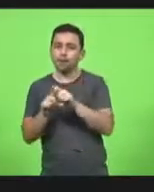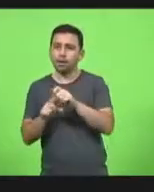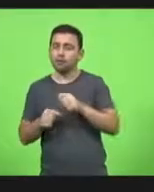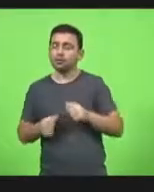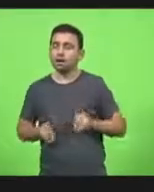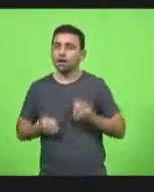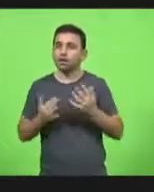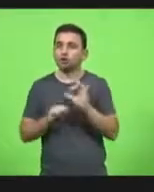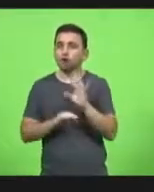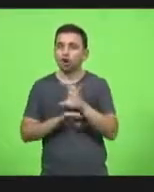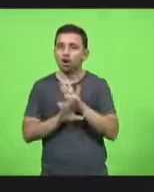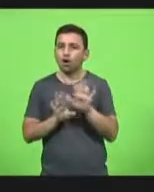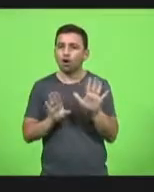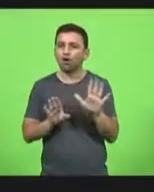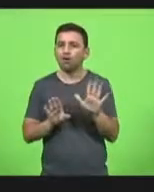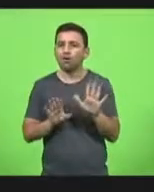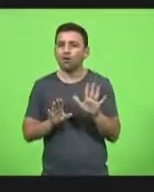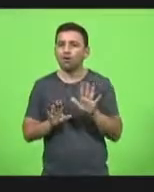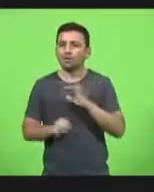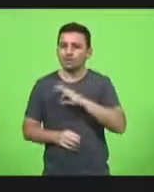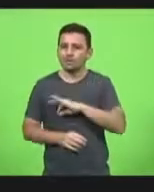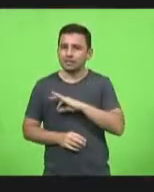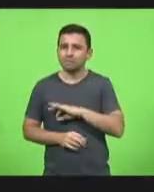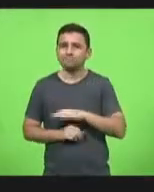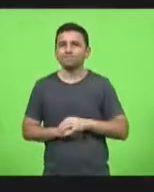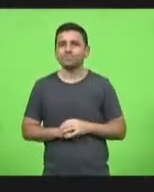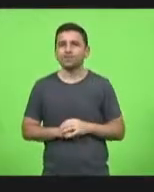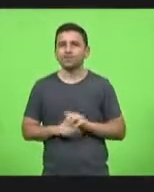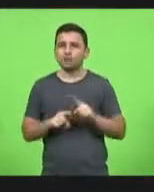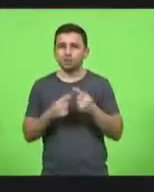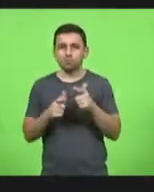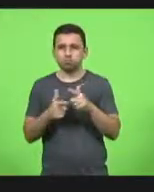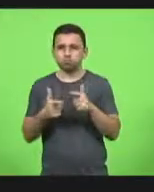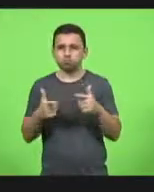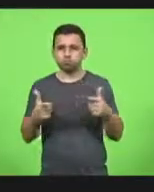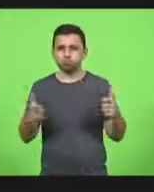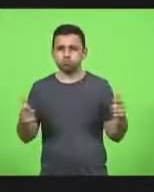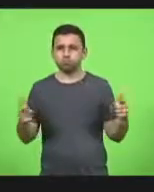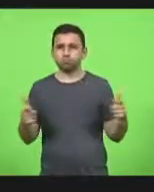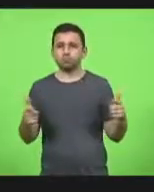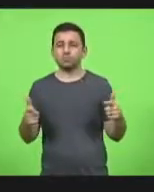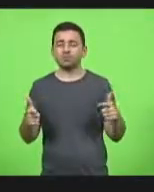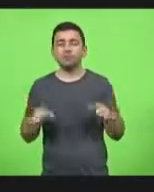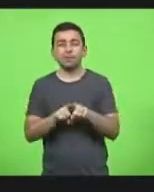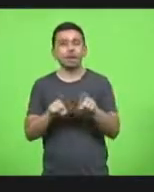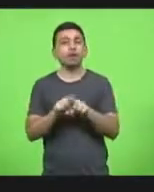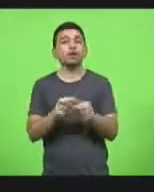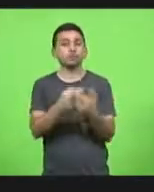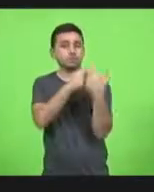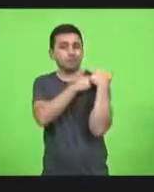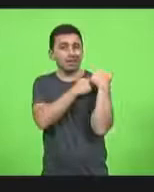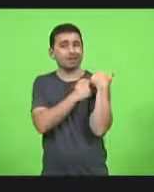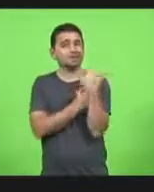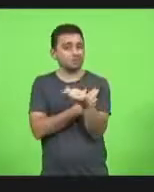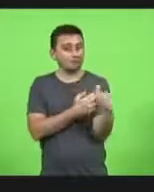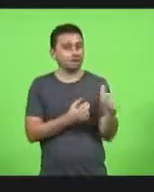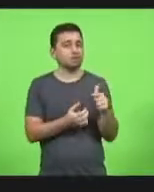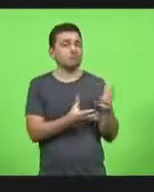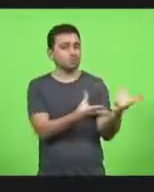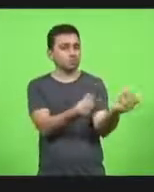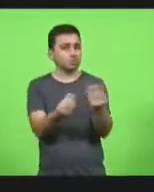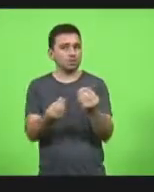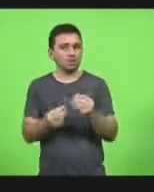Então, o que cresce exponencialmente no Brasil também é a irresponsabilidade de uns que não tem a